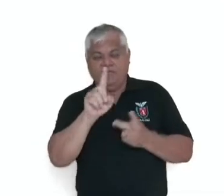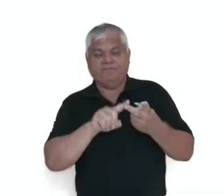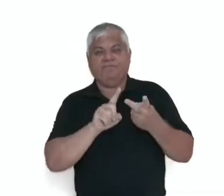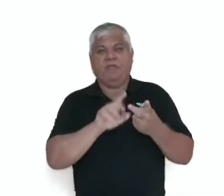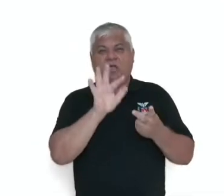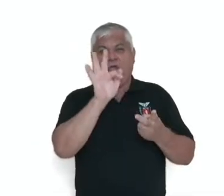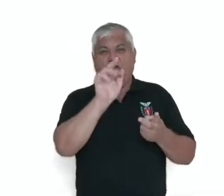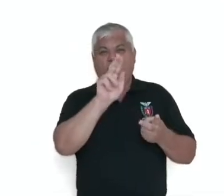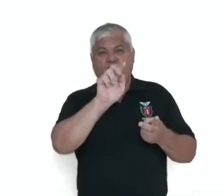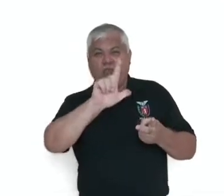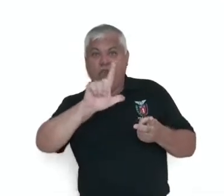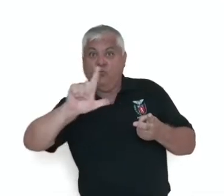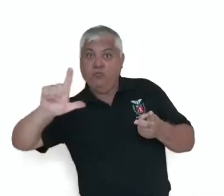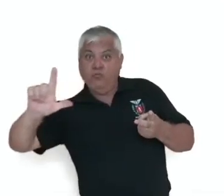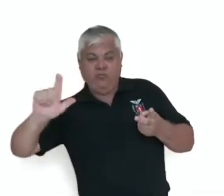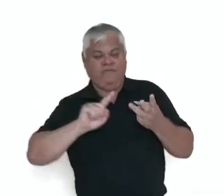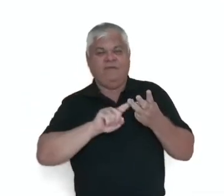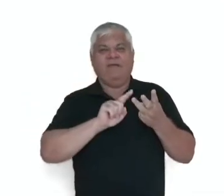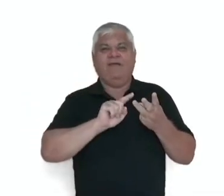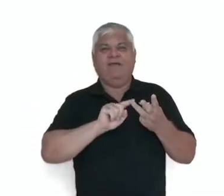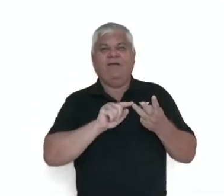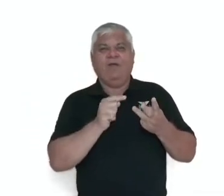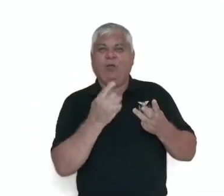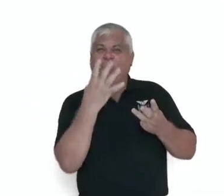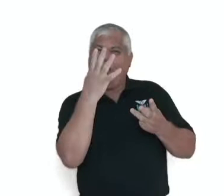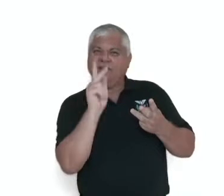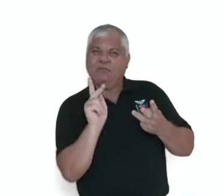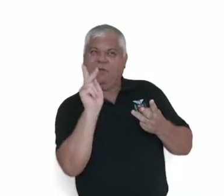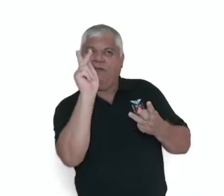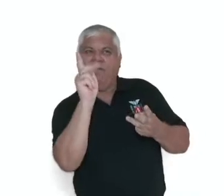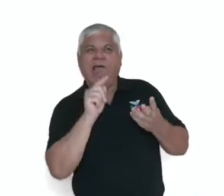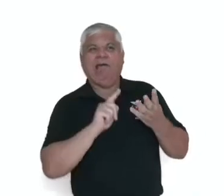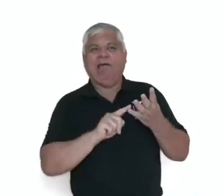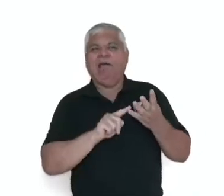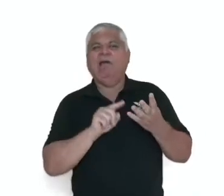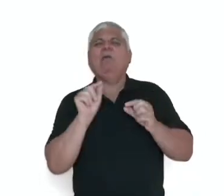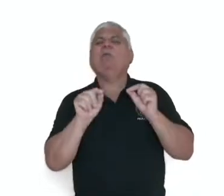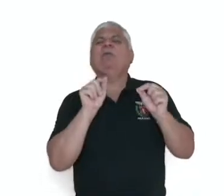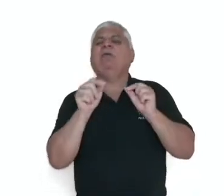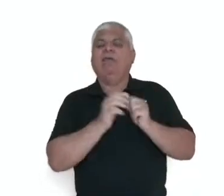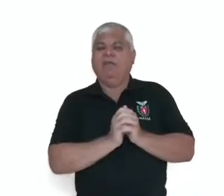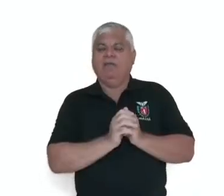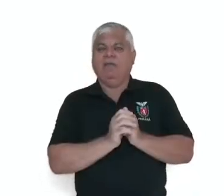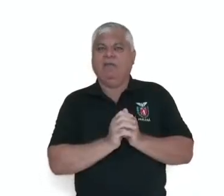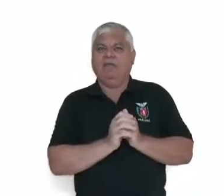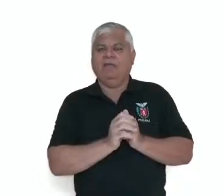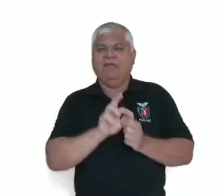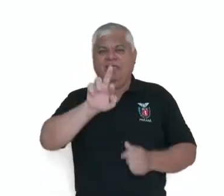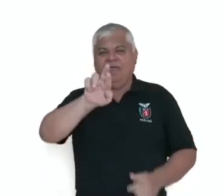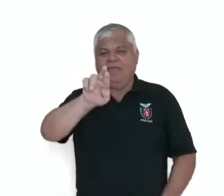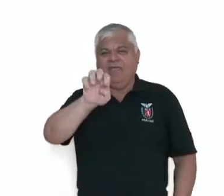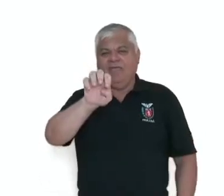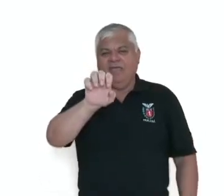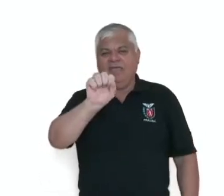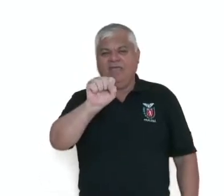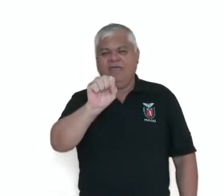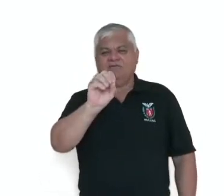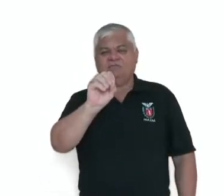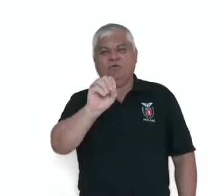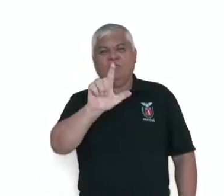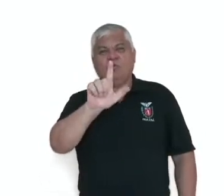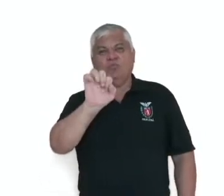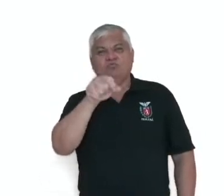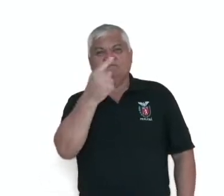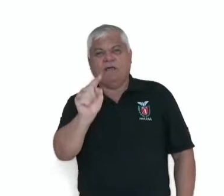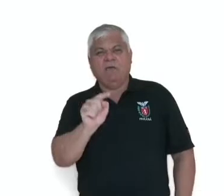HD, 4K e afins. Mas afinal, o que é a resolução? Qual é a diferença entre essas